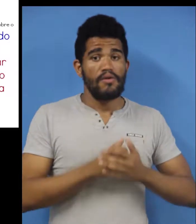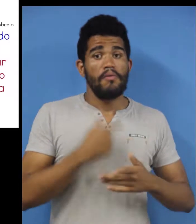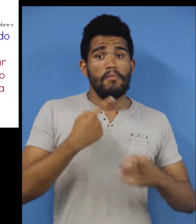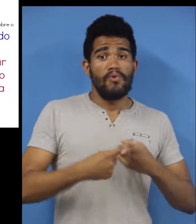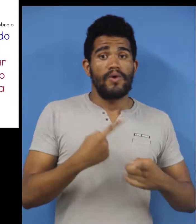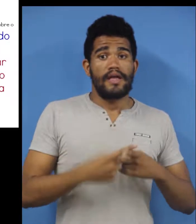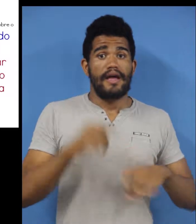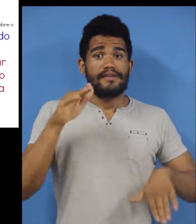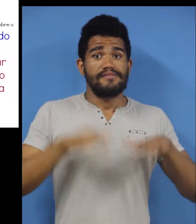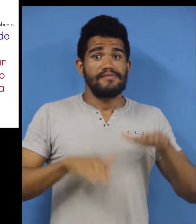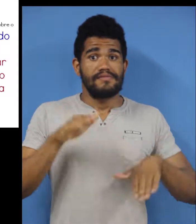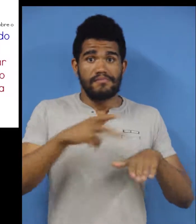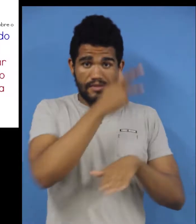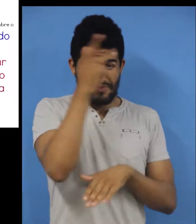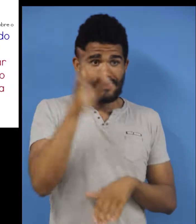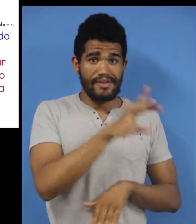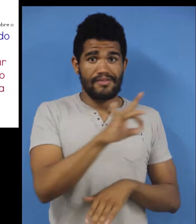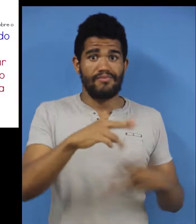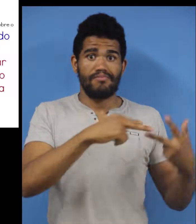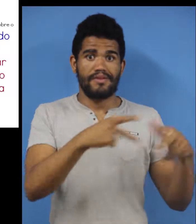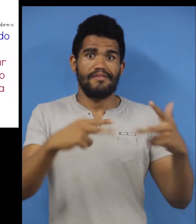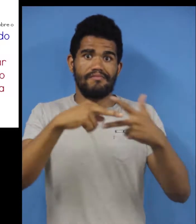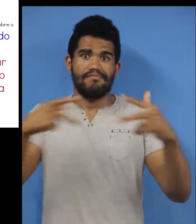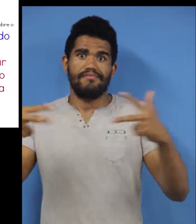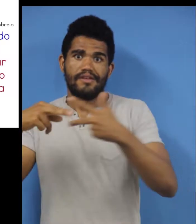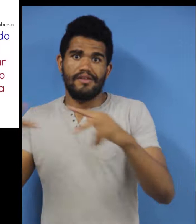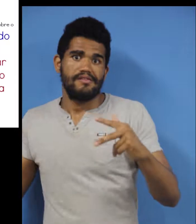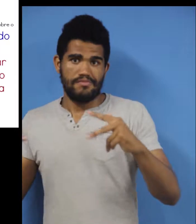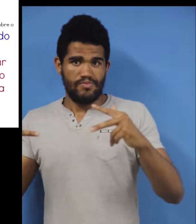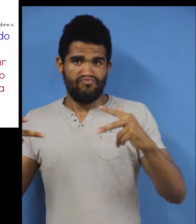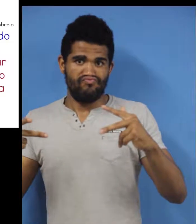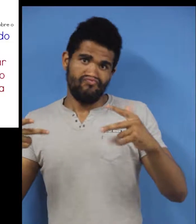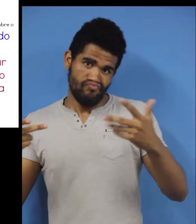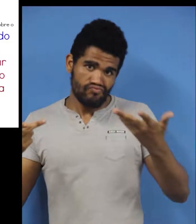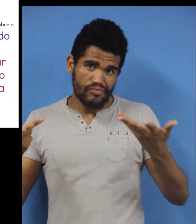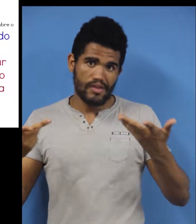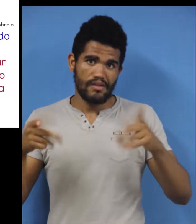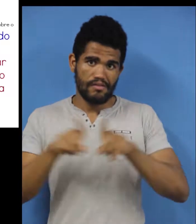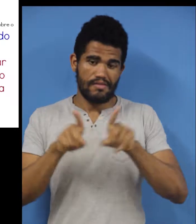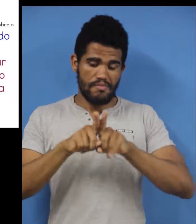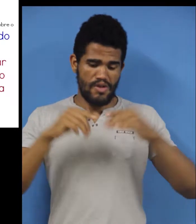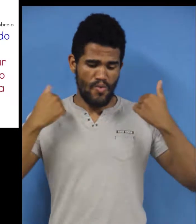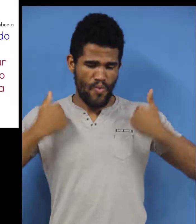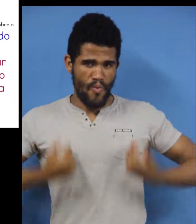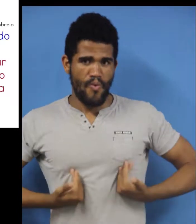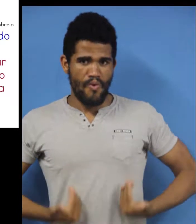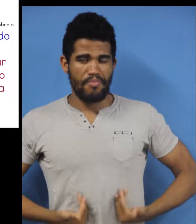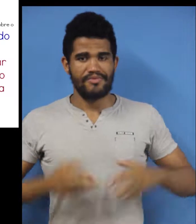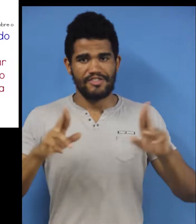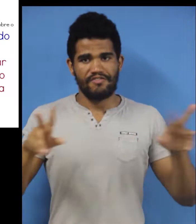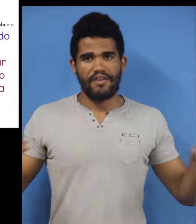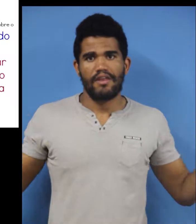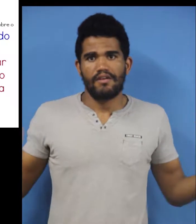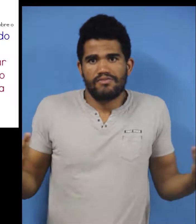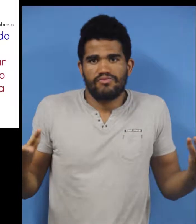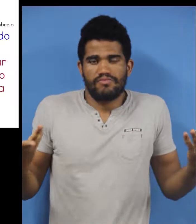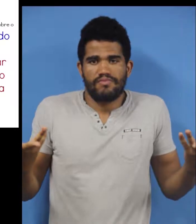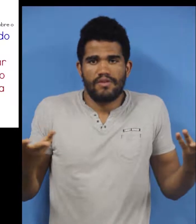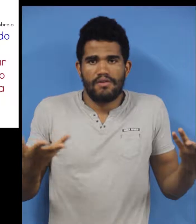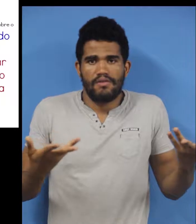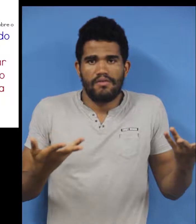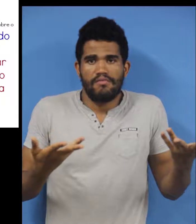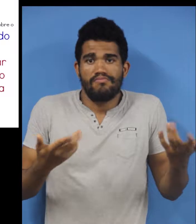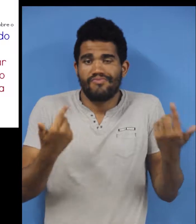possível. Uma vez que cada indivíduo possui seu próprio metabolismo e estrutura corporal. Olha só, uma vez que